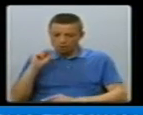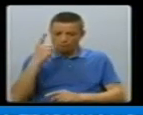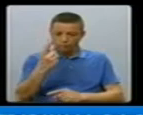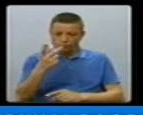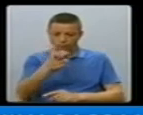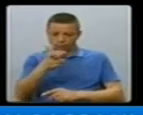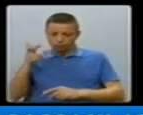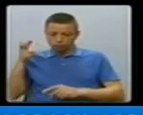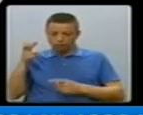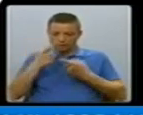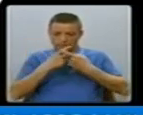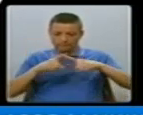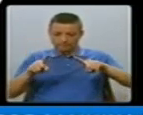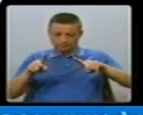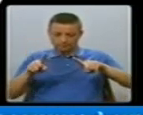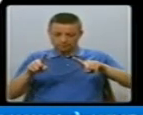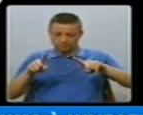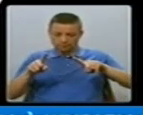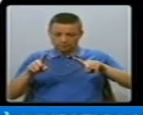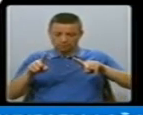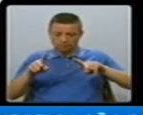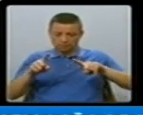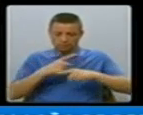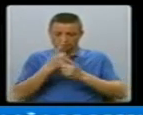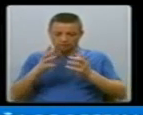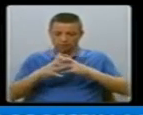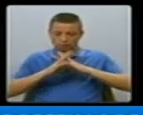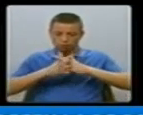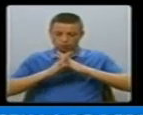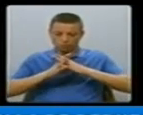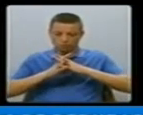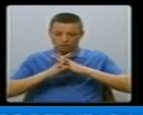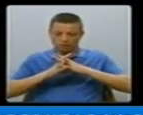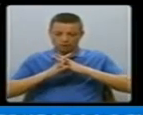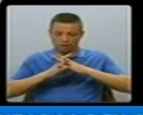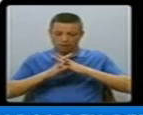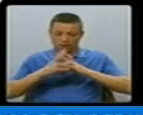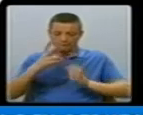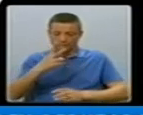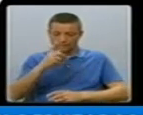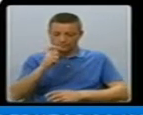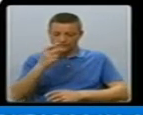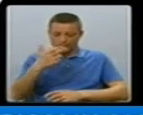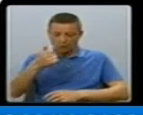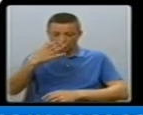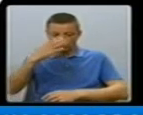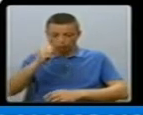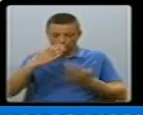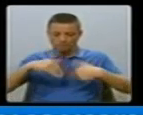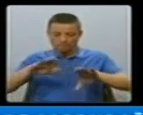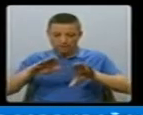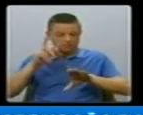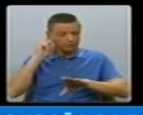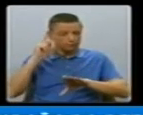diferente do seu meio envolvente. Ou seja, estamos a falar de uma estrutura que tem personalidade em Vênus. Isto é extremamente importante por uma razão simples. É que